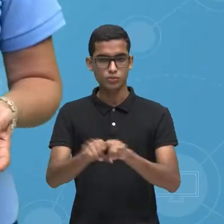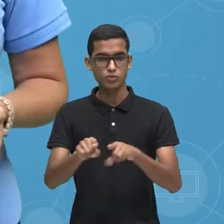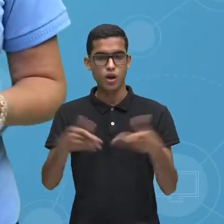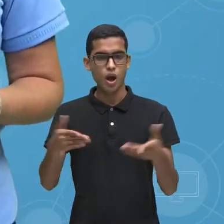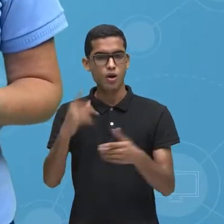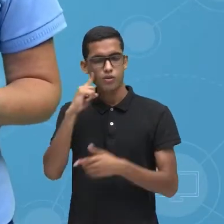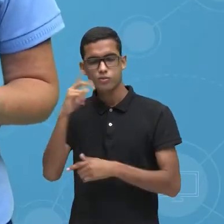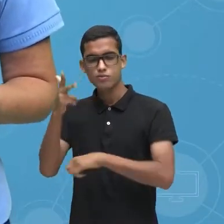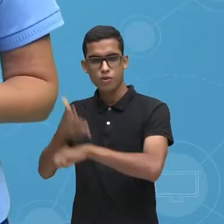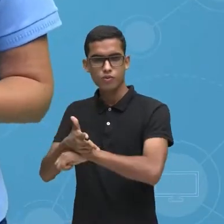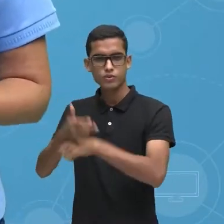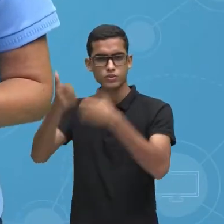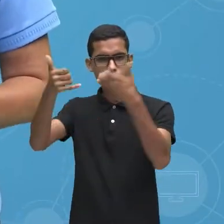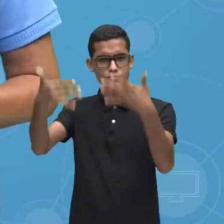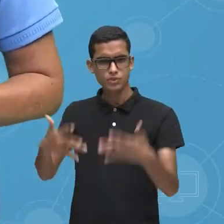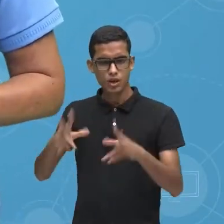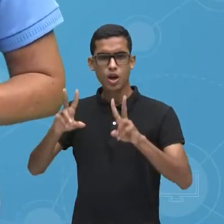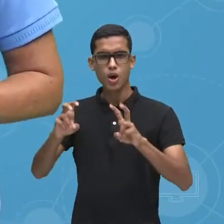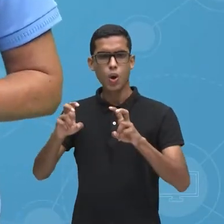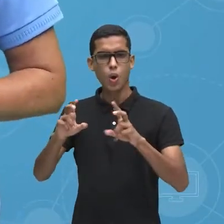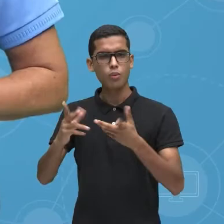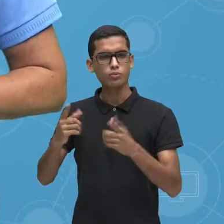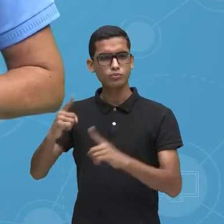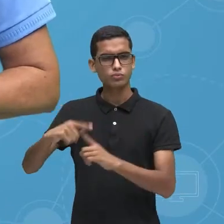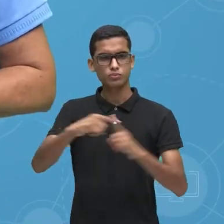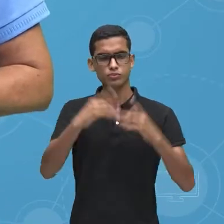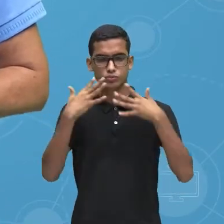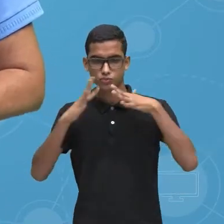as tintas naturais. Então, vamos ao vídeo.